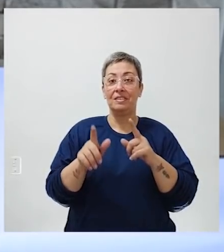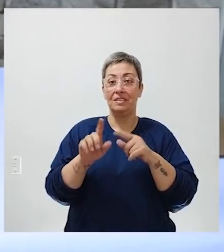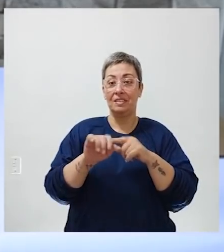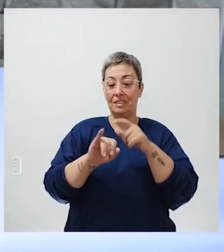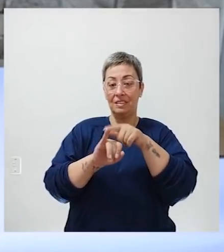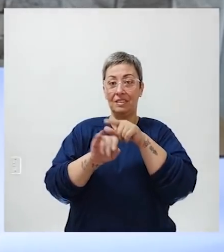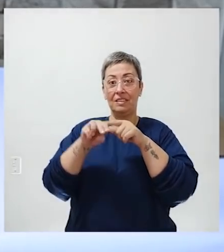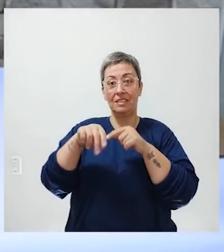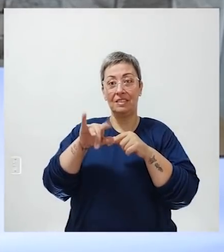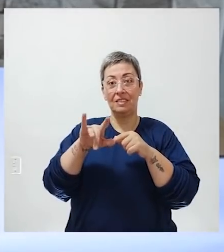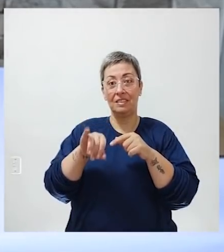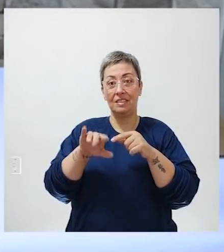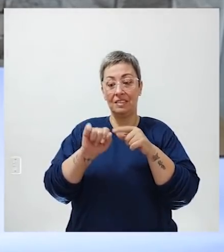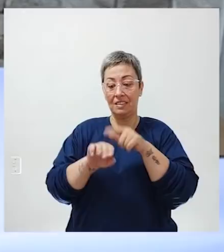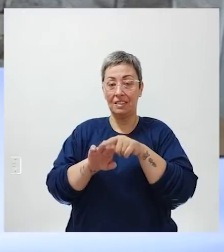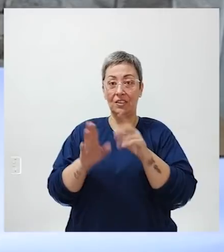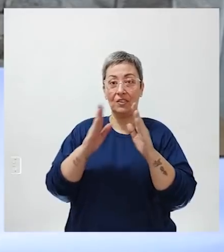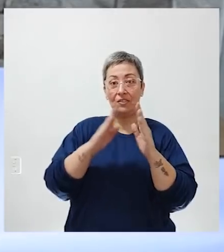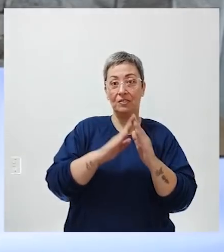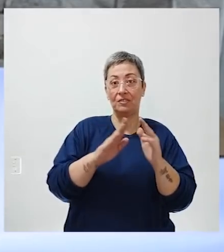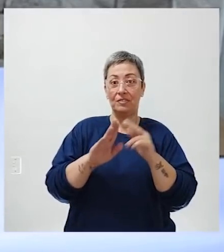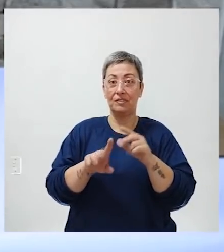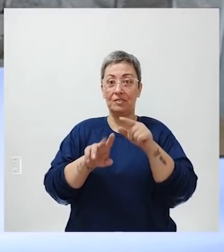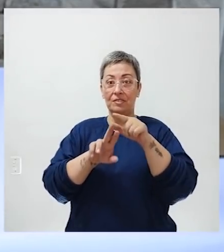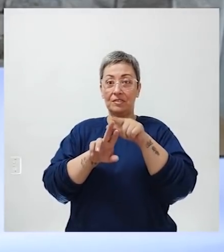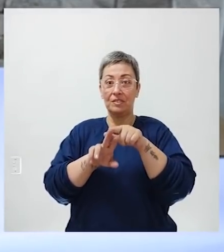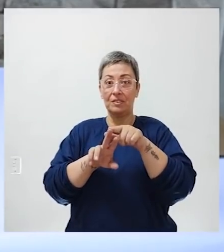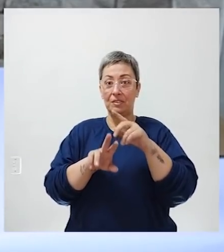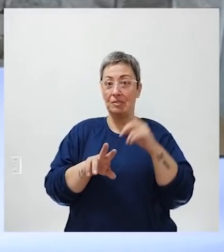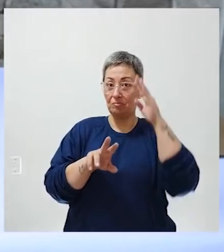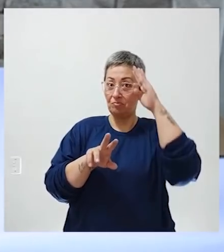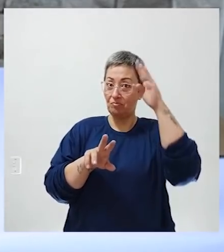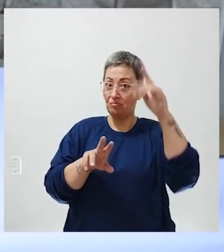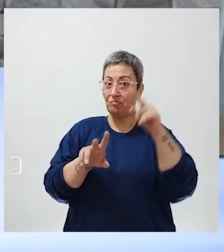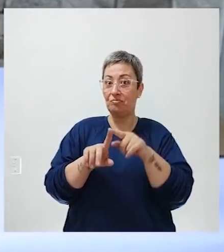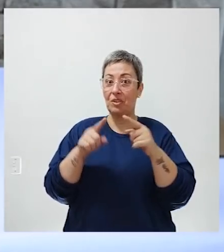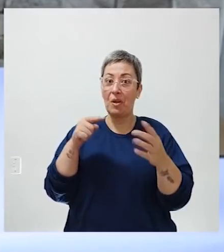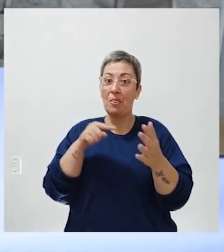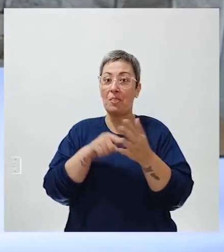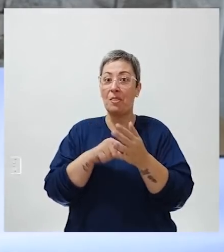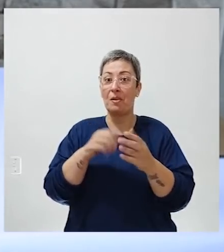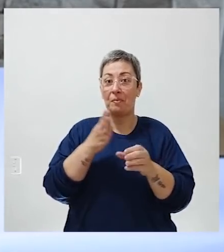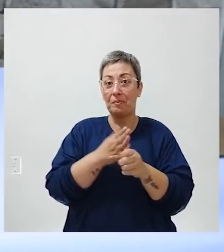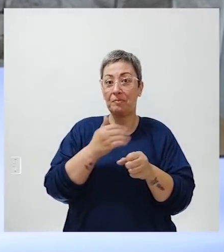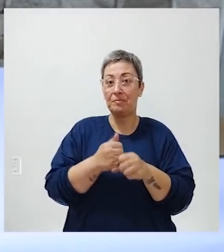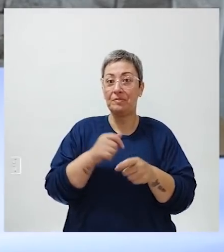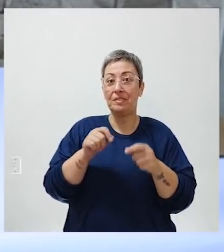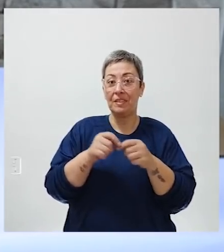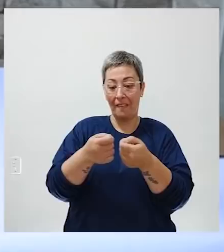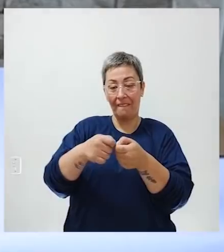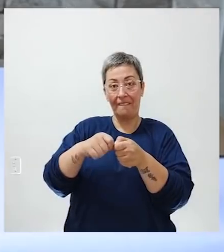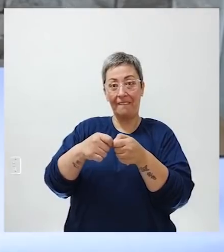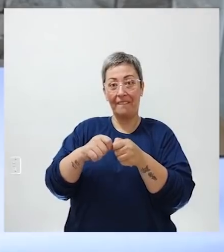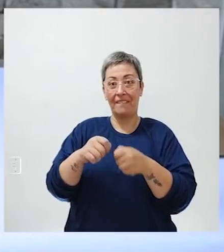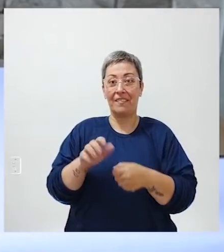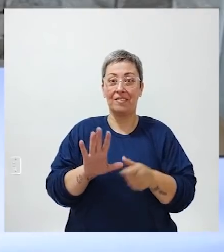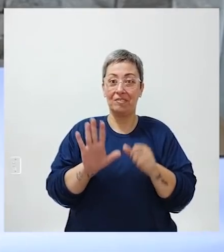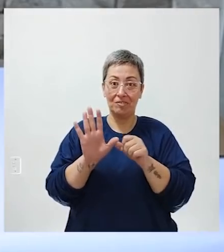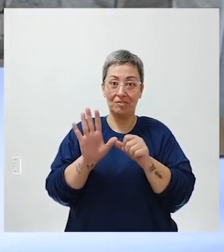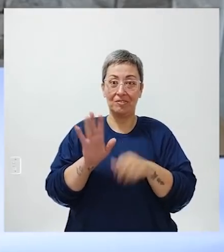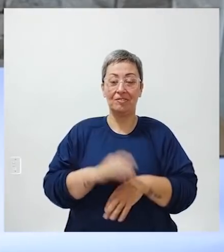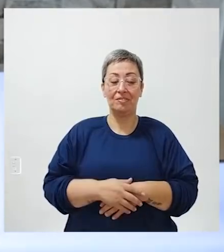Seu Mindinho, seu vizinho, pai de todos, fura bolo e mata piolho.